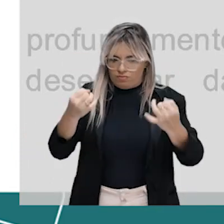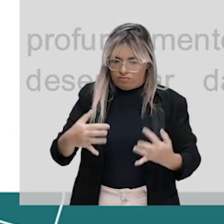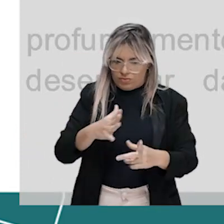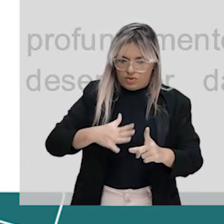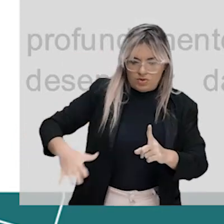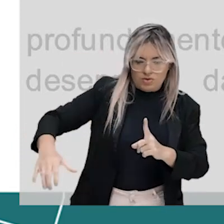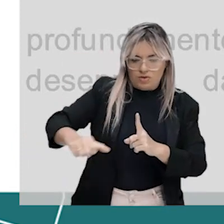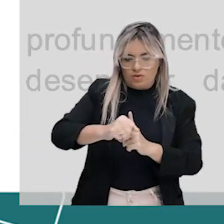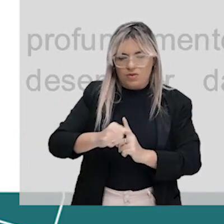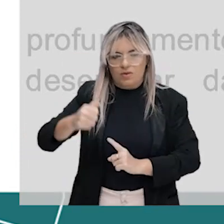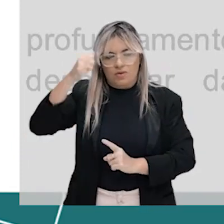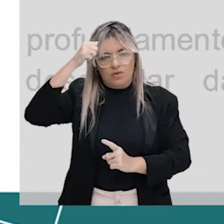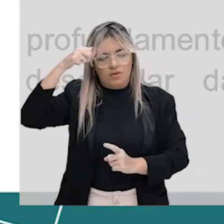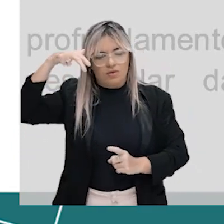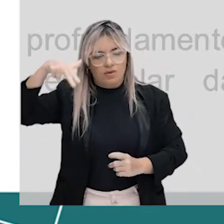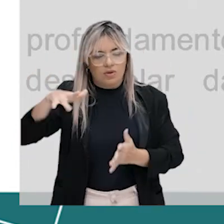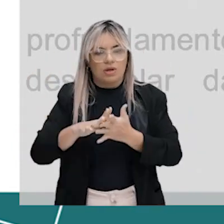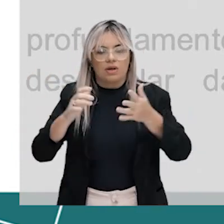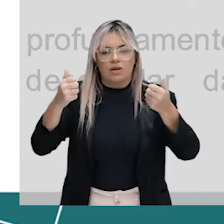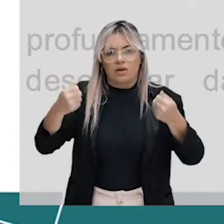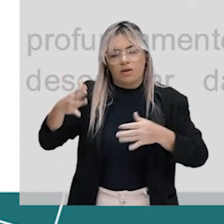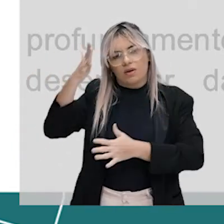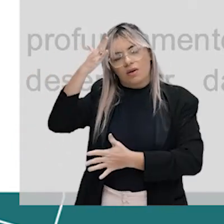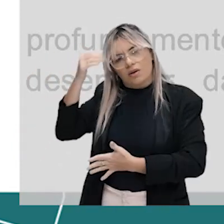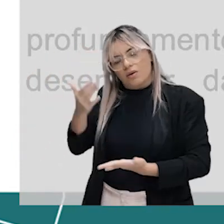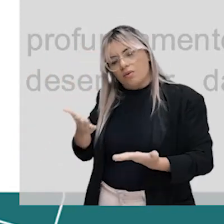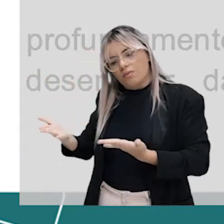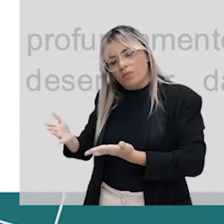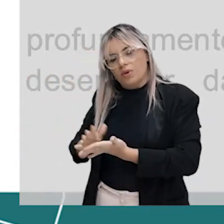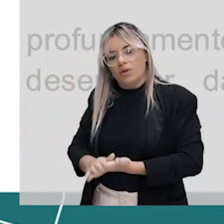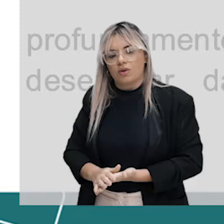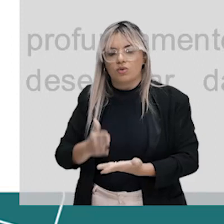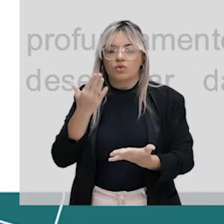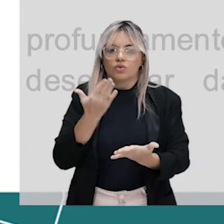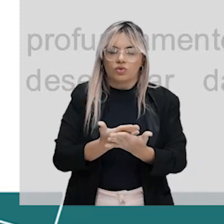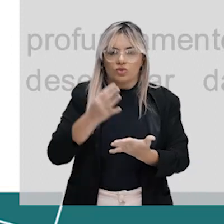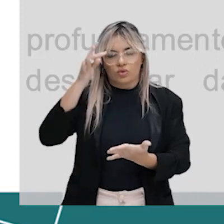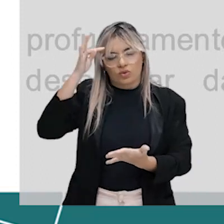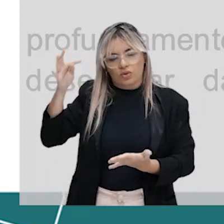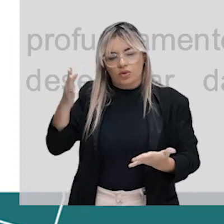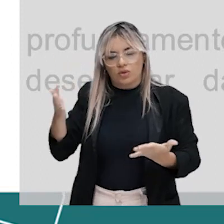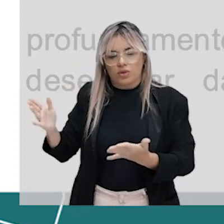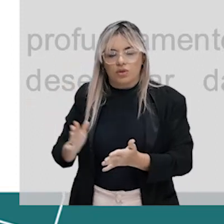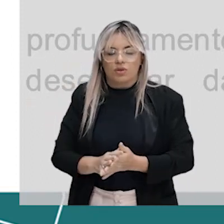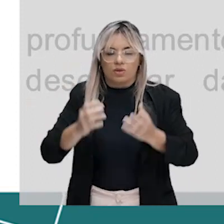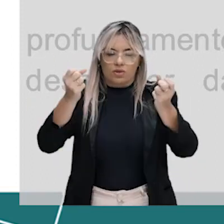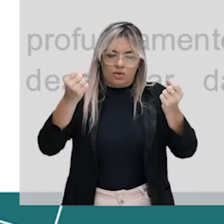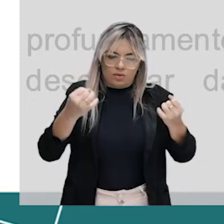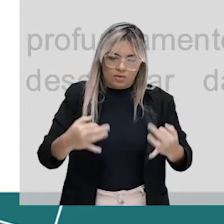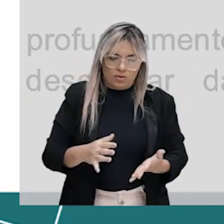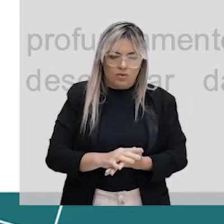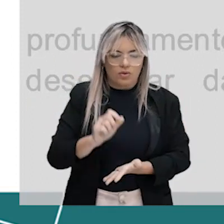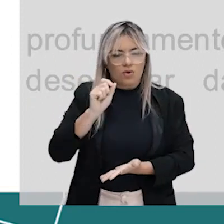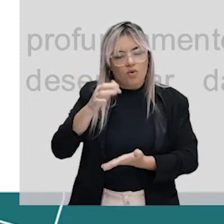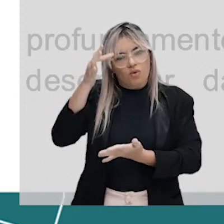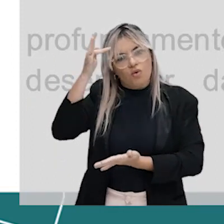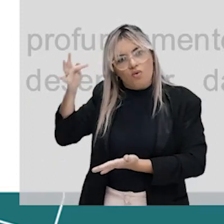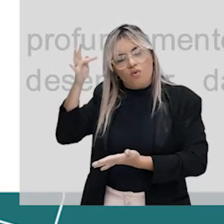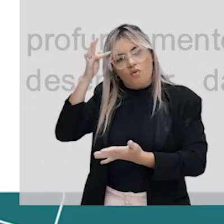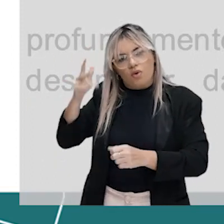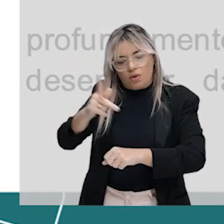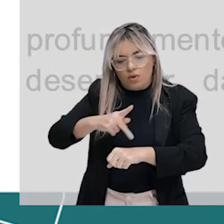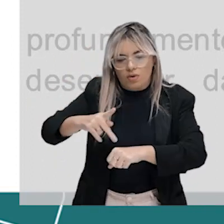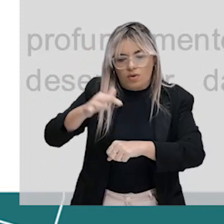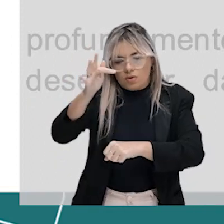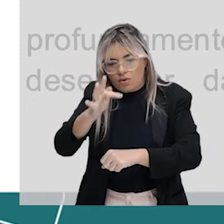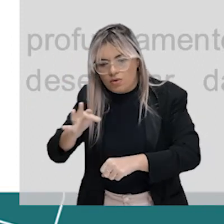de Auguste Comte, a gente precisa saber quem foi Auguste Comte. E eu te digo que Comte foi um filósofo francês ali